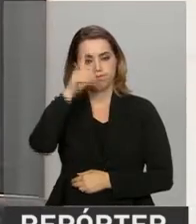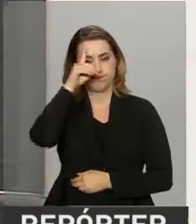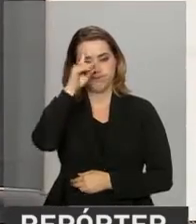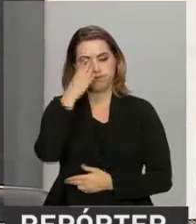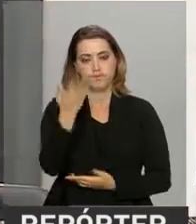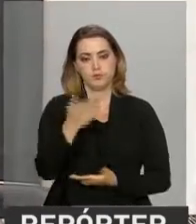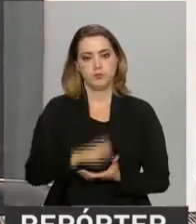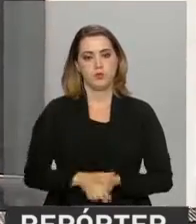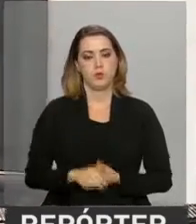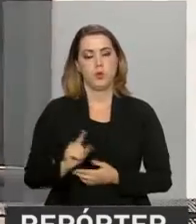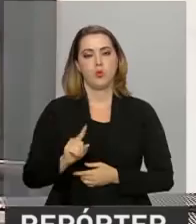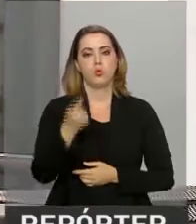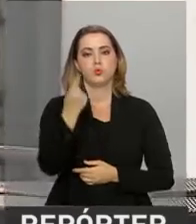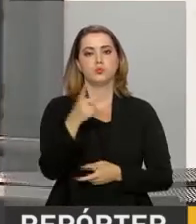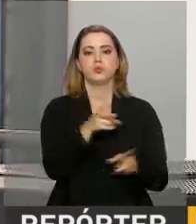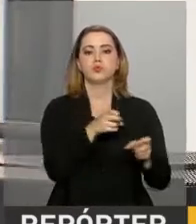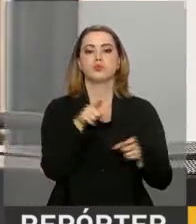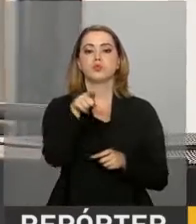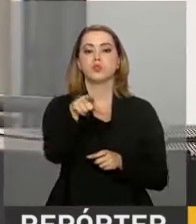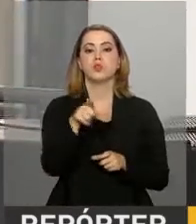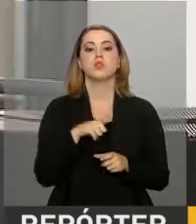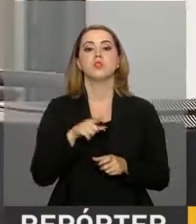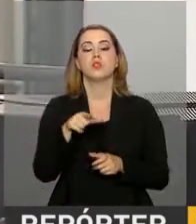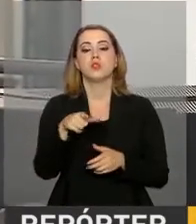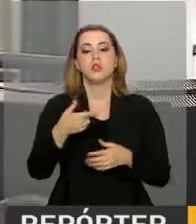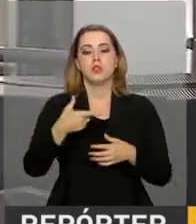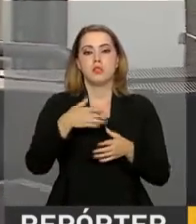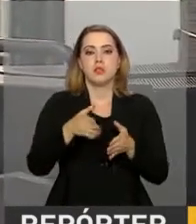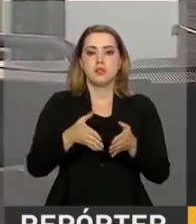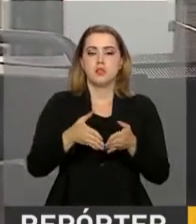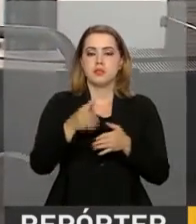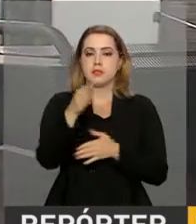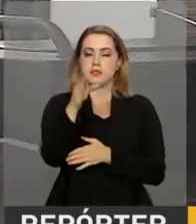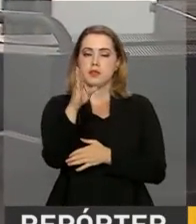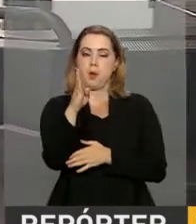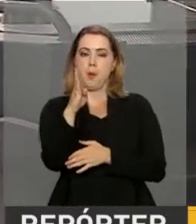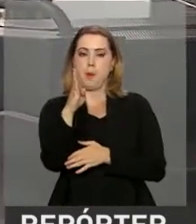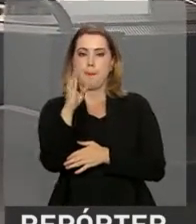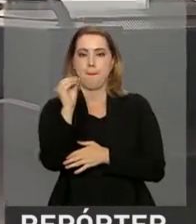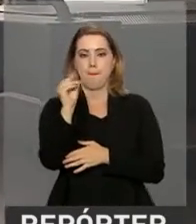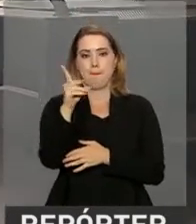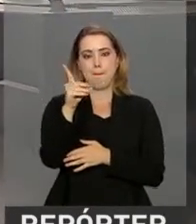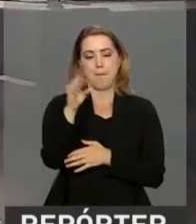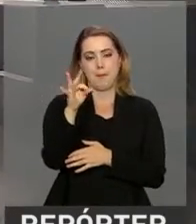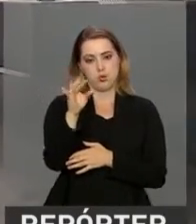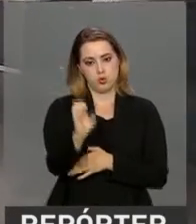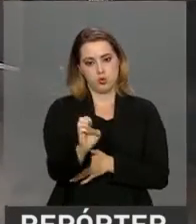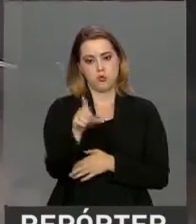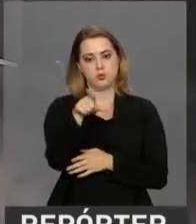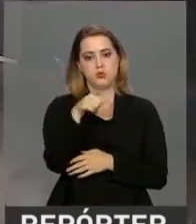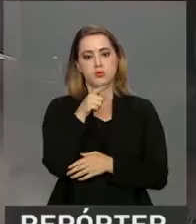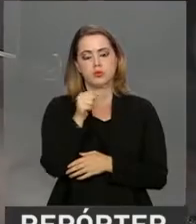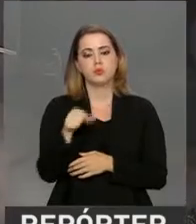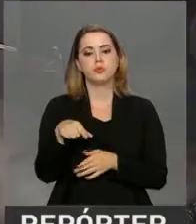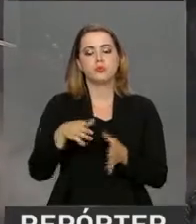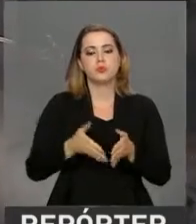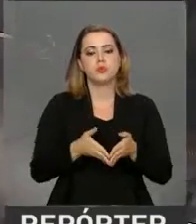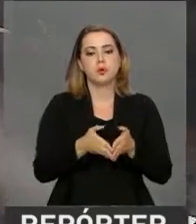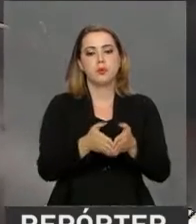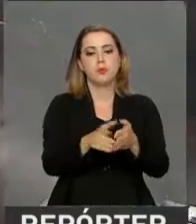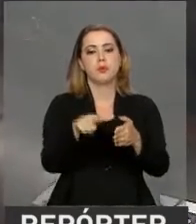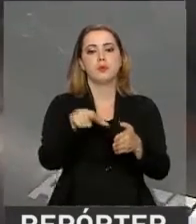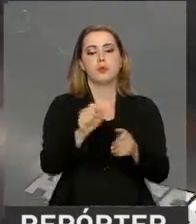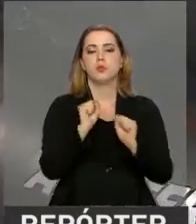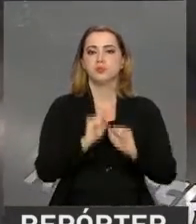Um dos destaques da feira é esse bote de fabricação nacional 100% de alumínio, que garante mais segurança e estabilidade